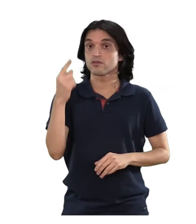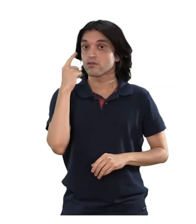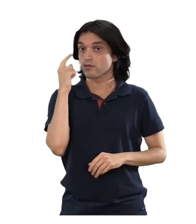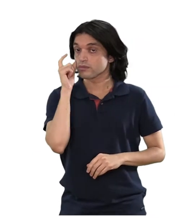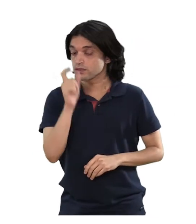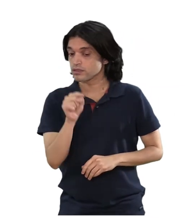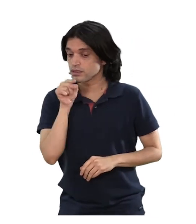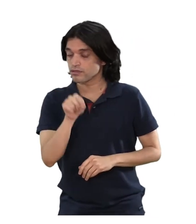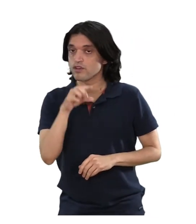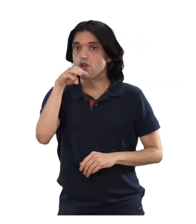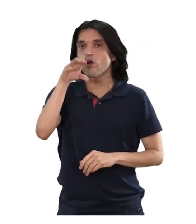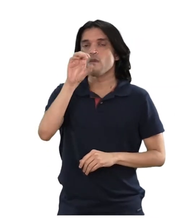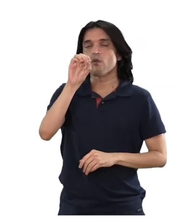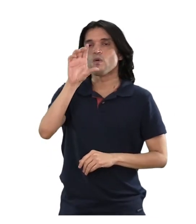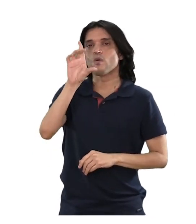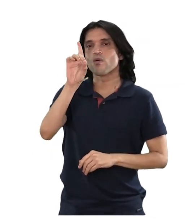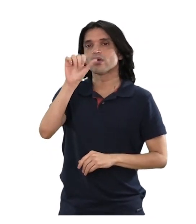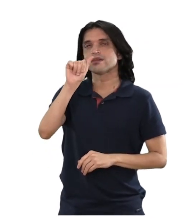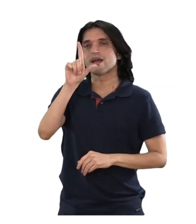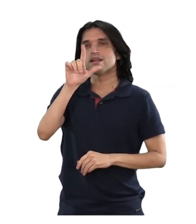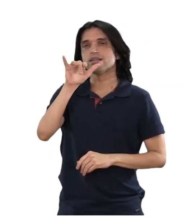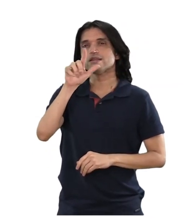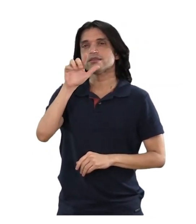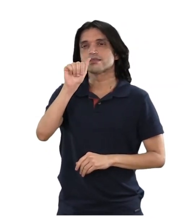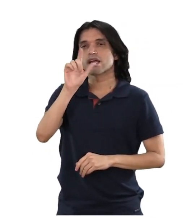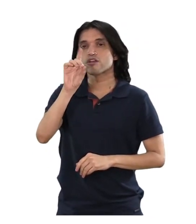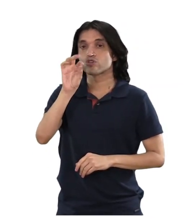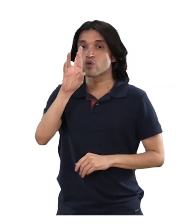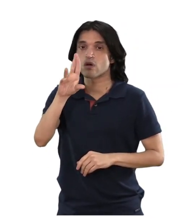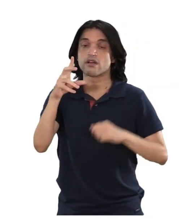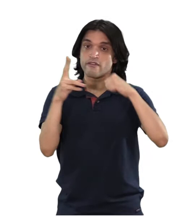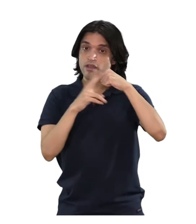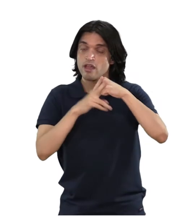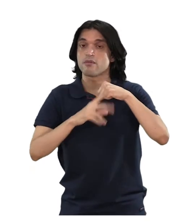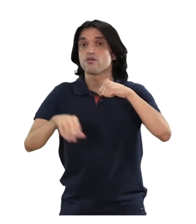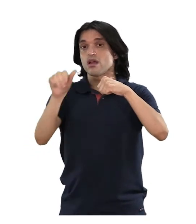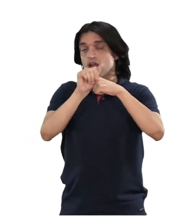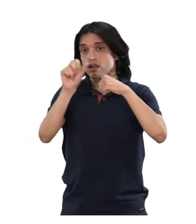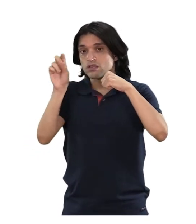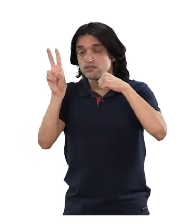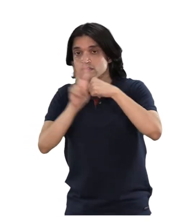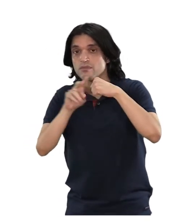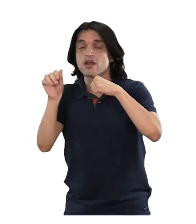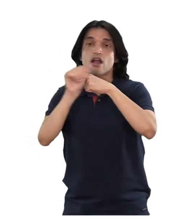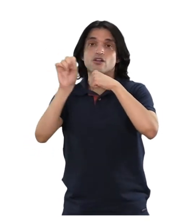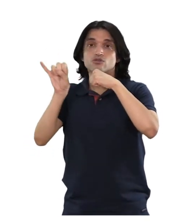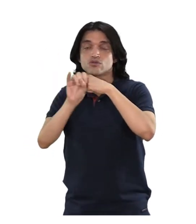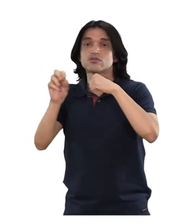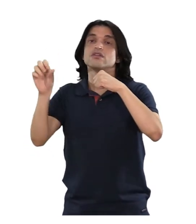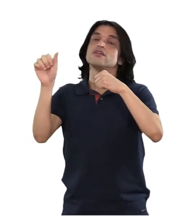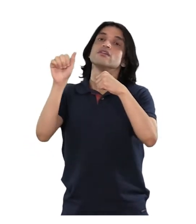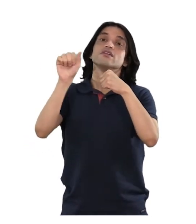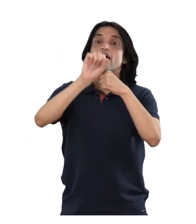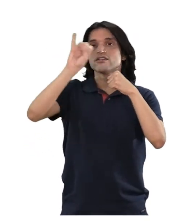esses modalizadores, podem ser constituídos por verbo, advérbio, adjuntos adverbiais e adjetivos.